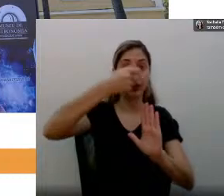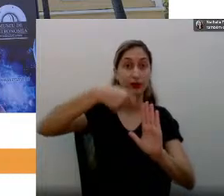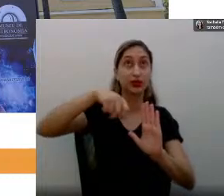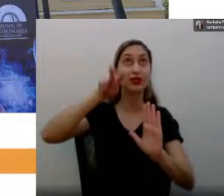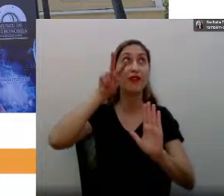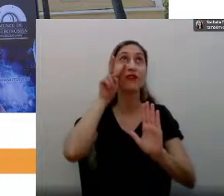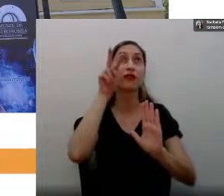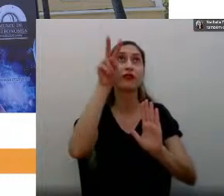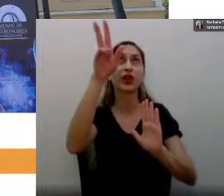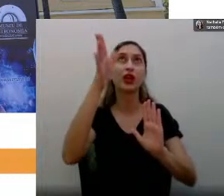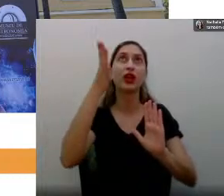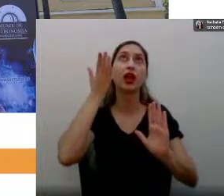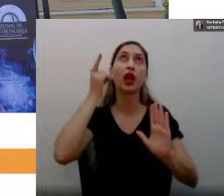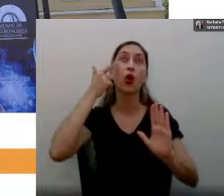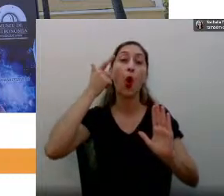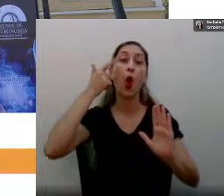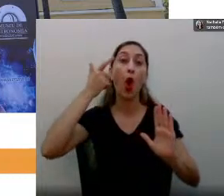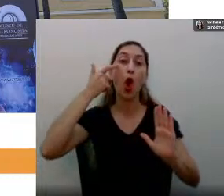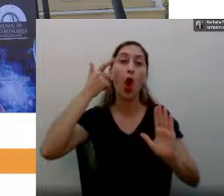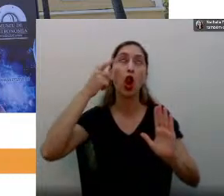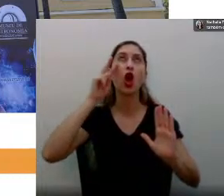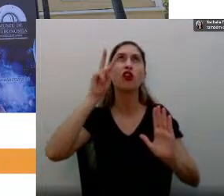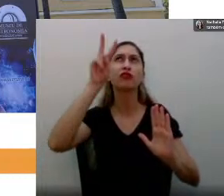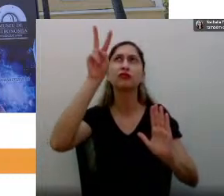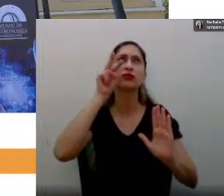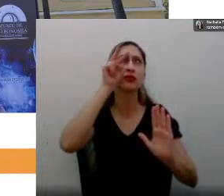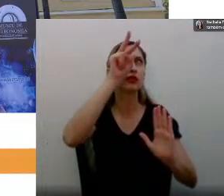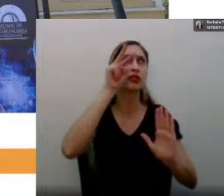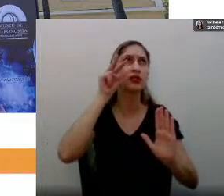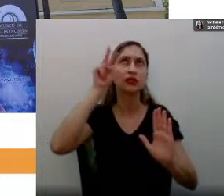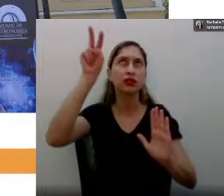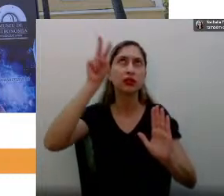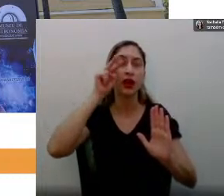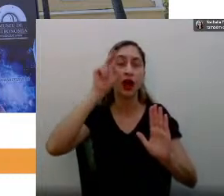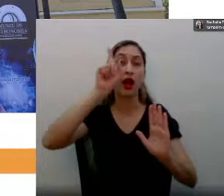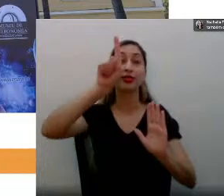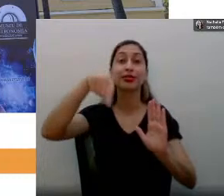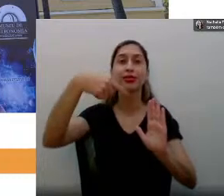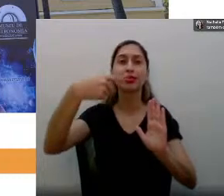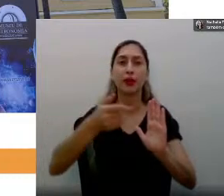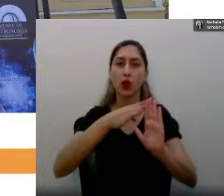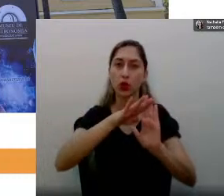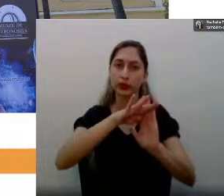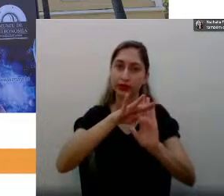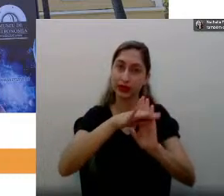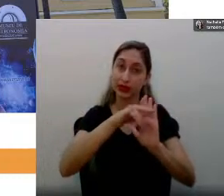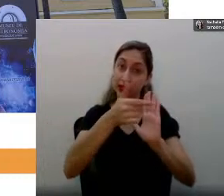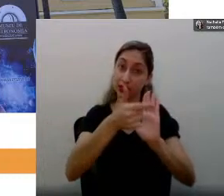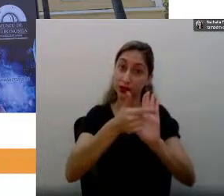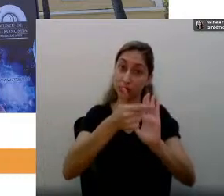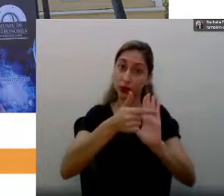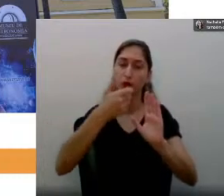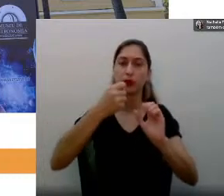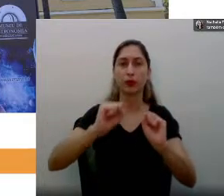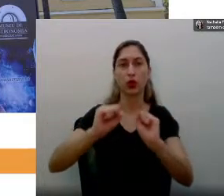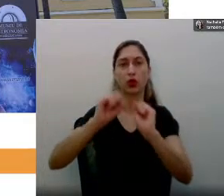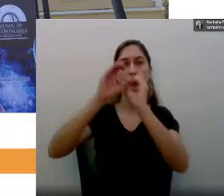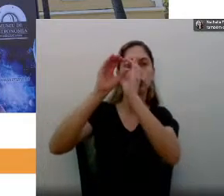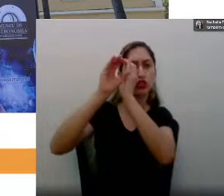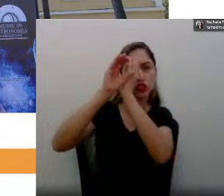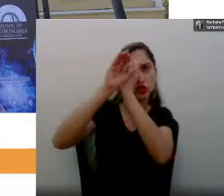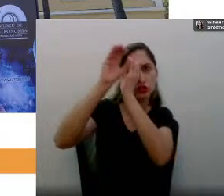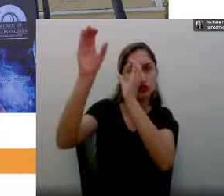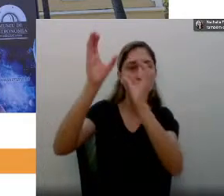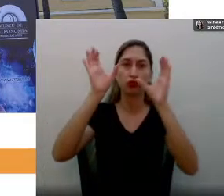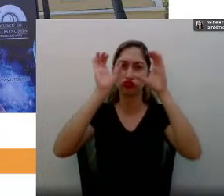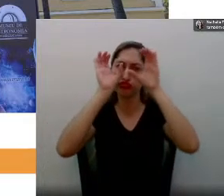seu olho nu certo depois a gente começa a observar o céu usando uma luneta ou então binóculo alguma coisa assim para gente ficar algumas coisas